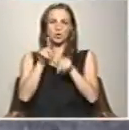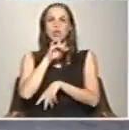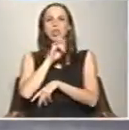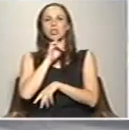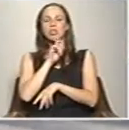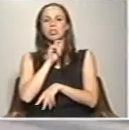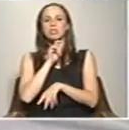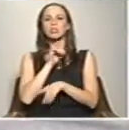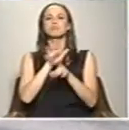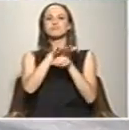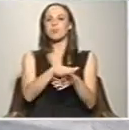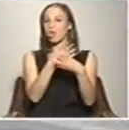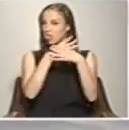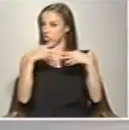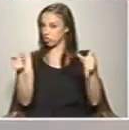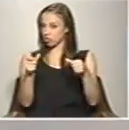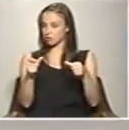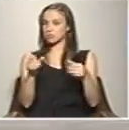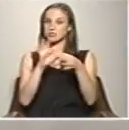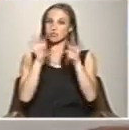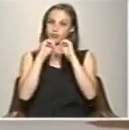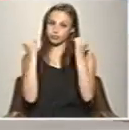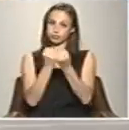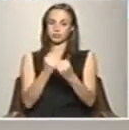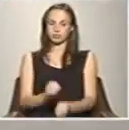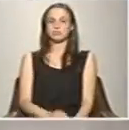estereótipos discriminativos e preconceitos sociais.